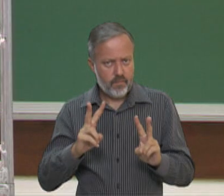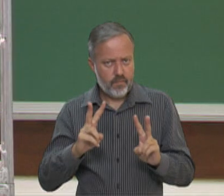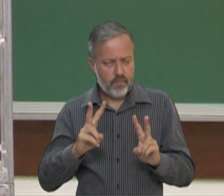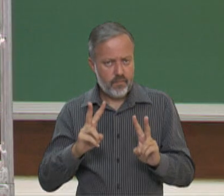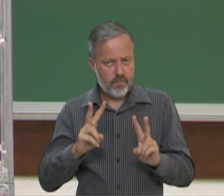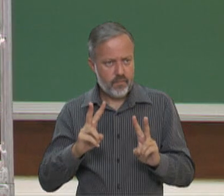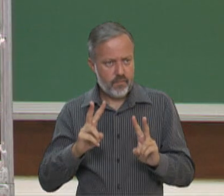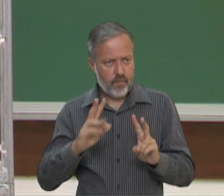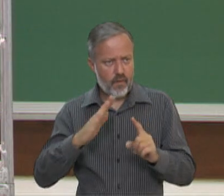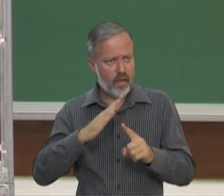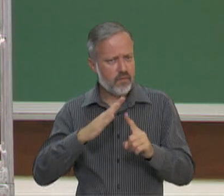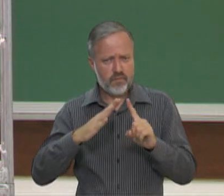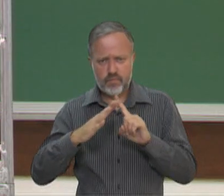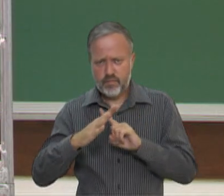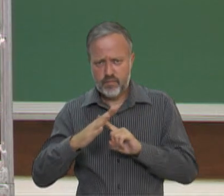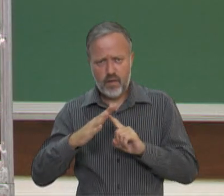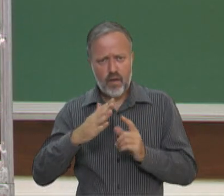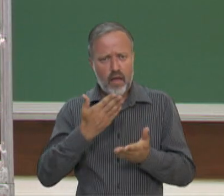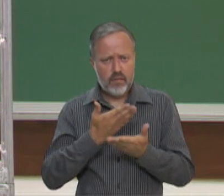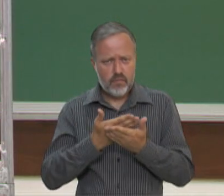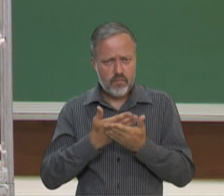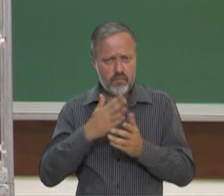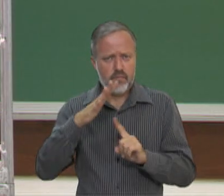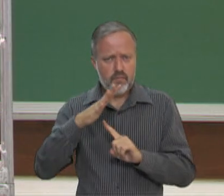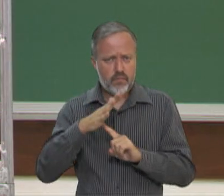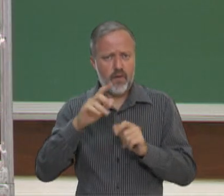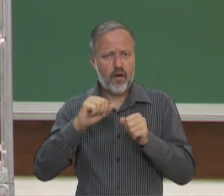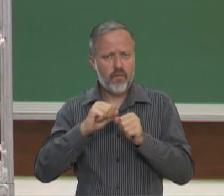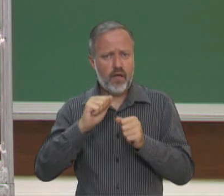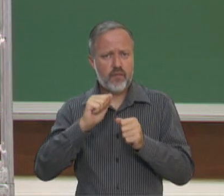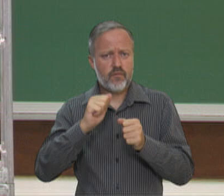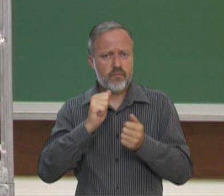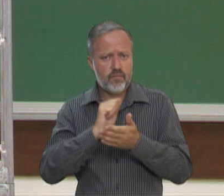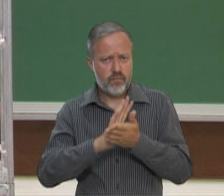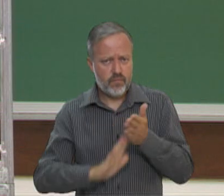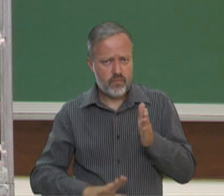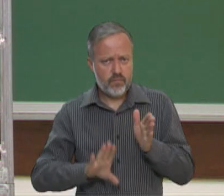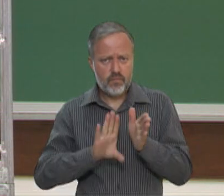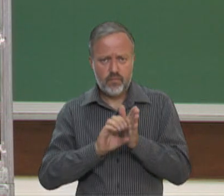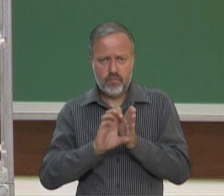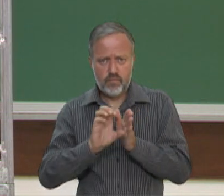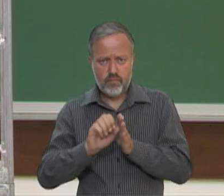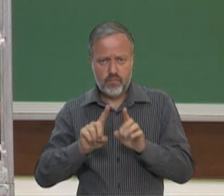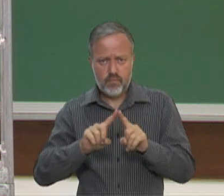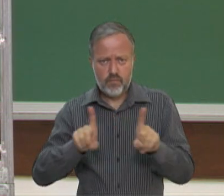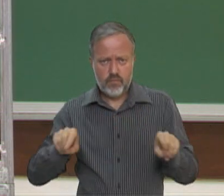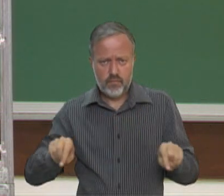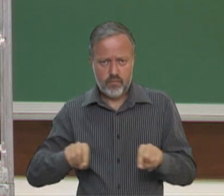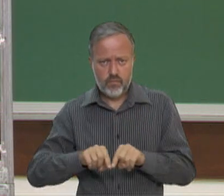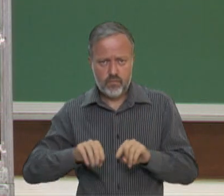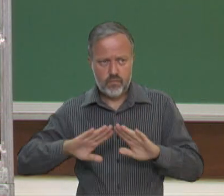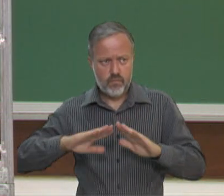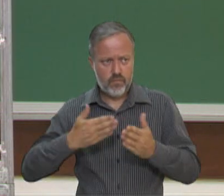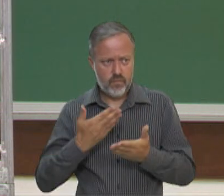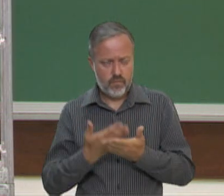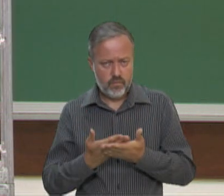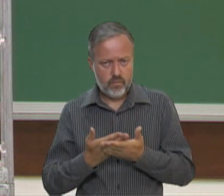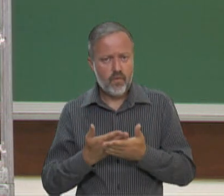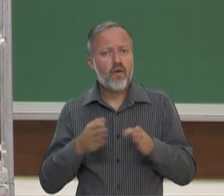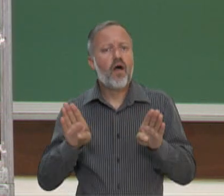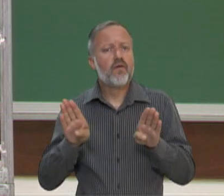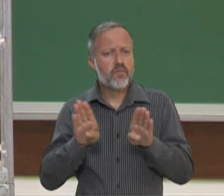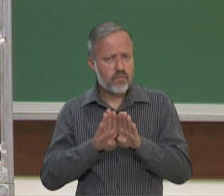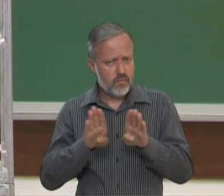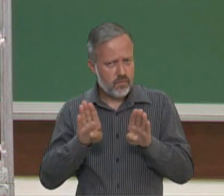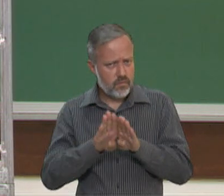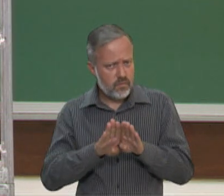plataformas digitais do Estado, façam as atividades no Classroom. Haz a lista de exercícios, faça a lista de exercícios